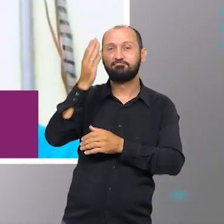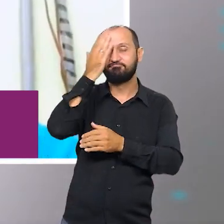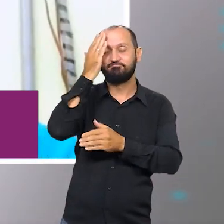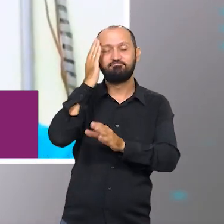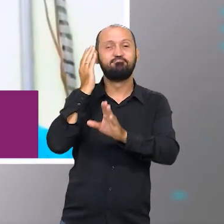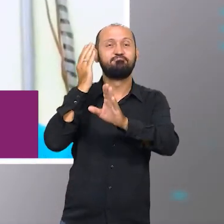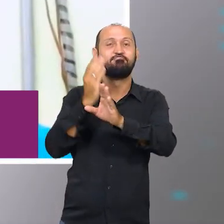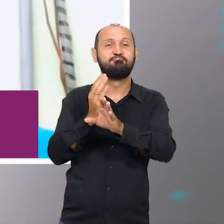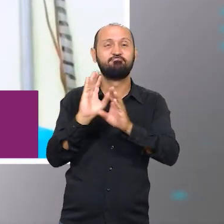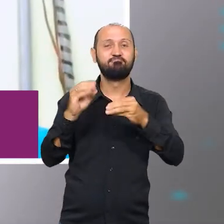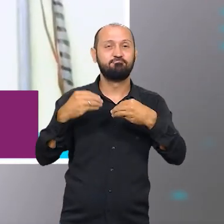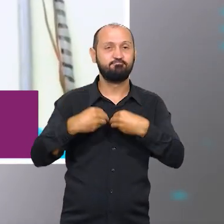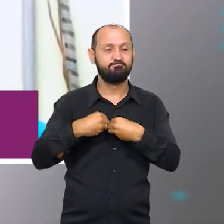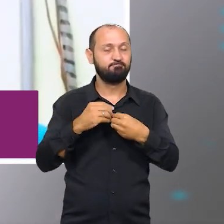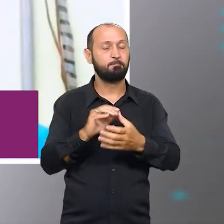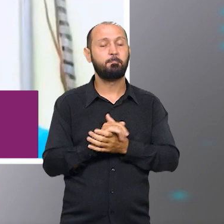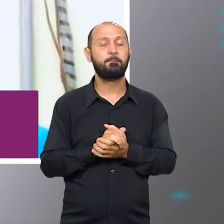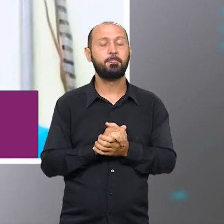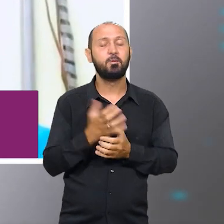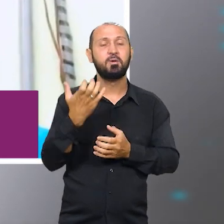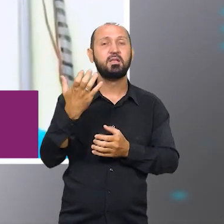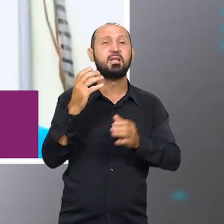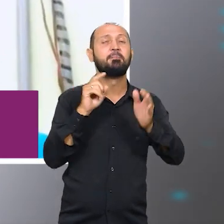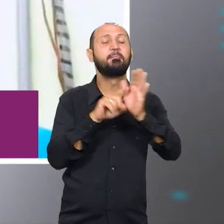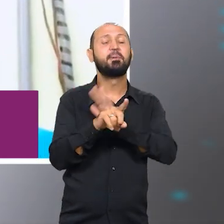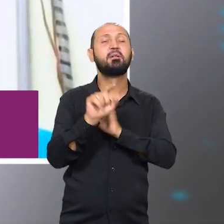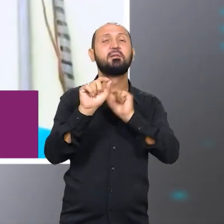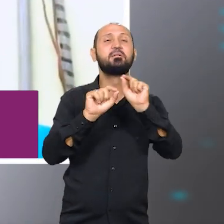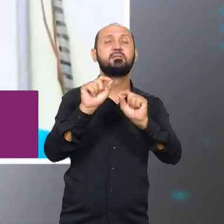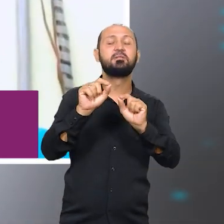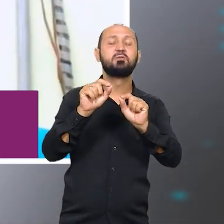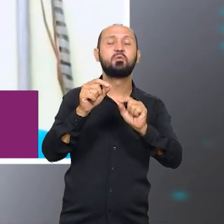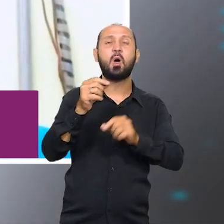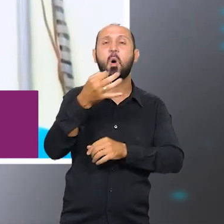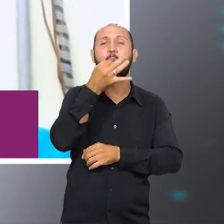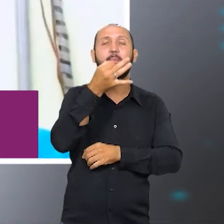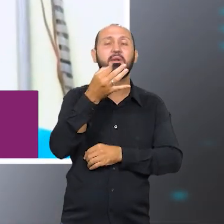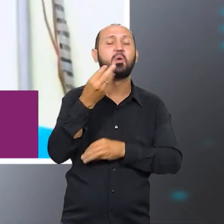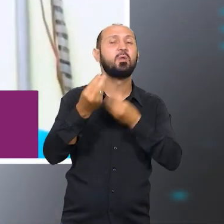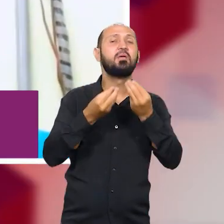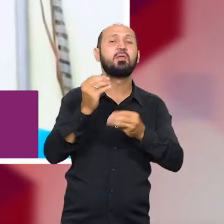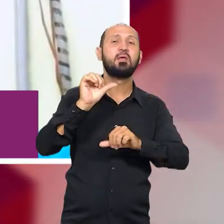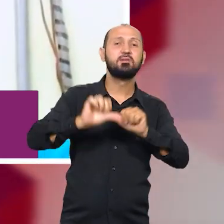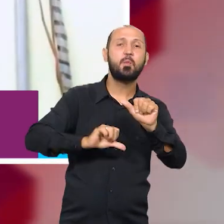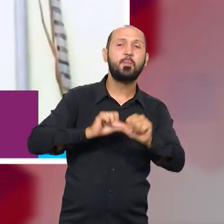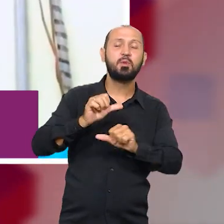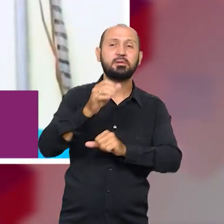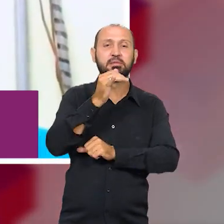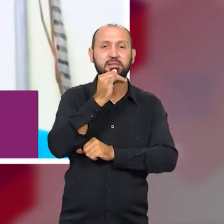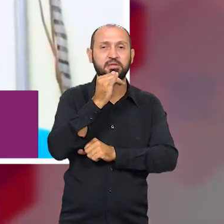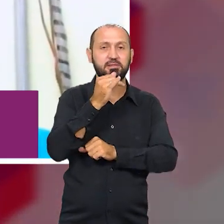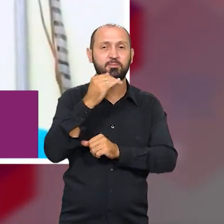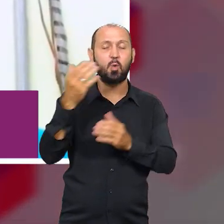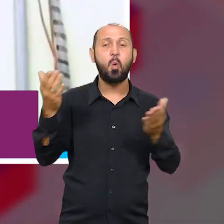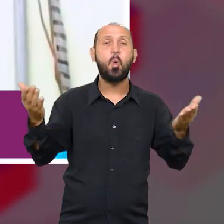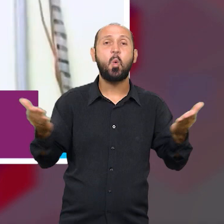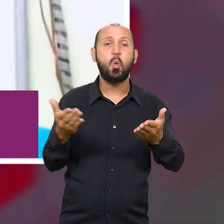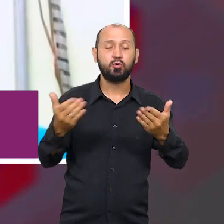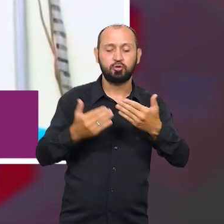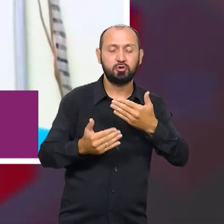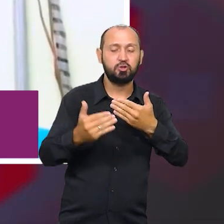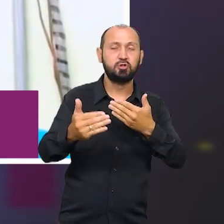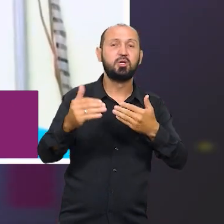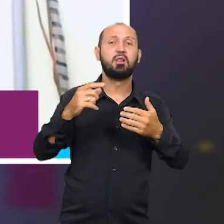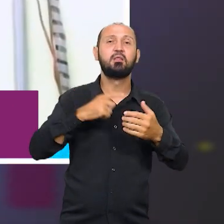tivessem descoberto esse autismo. Eu queria saber, na sua visão, o que isso muda, por exemplo, nos